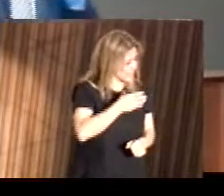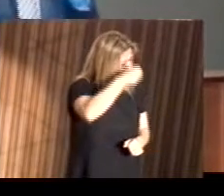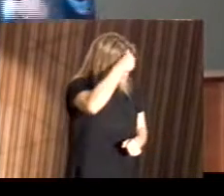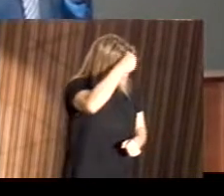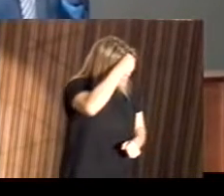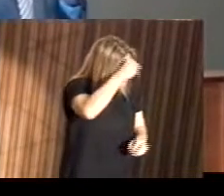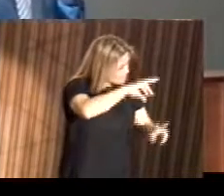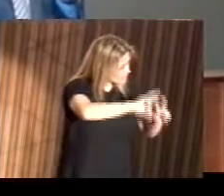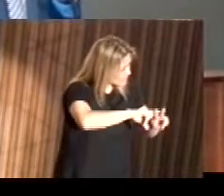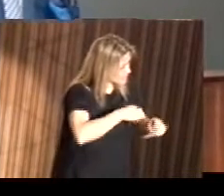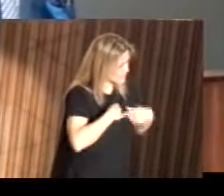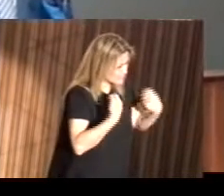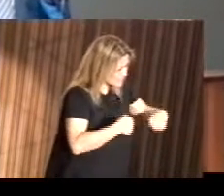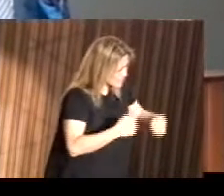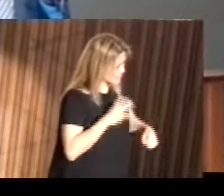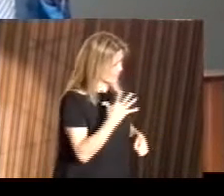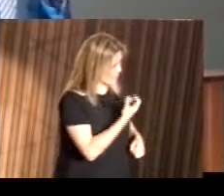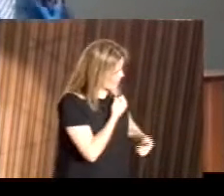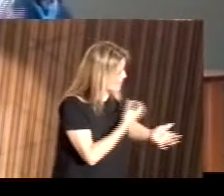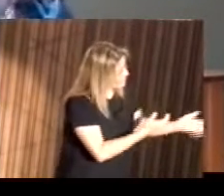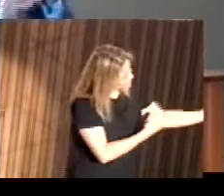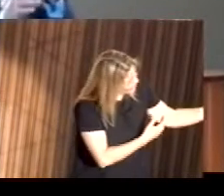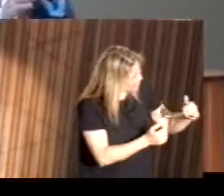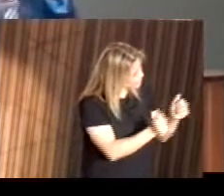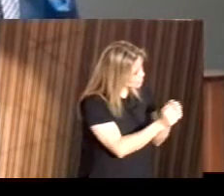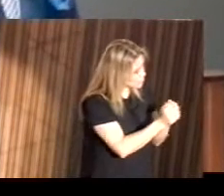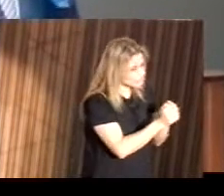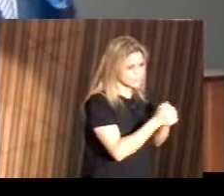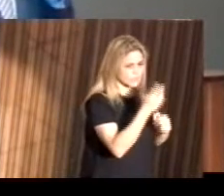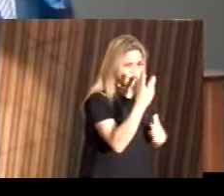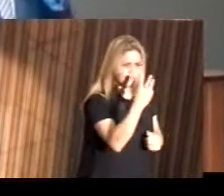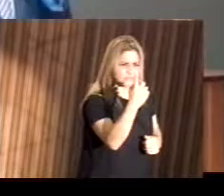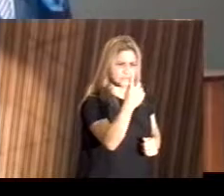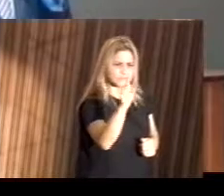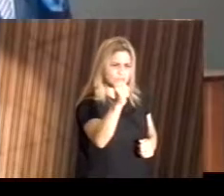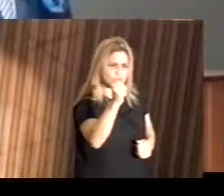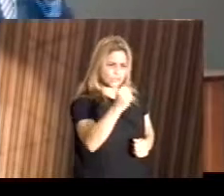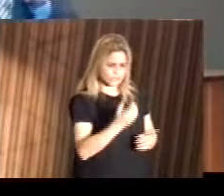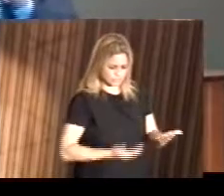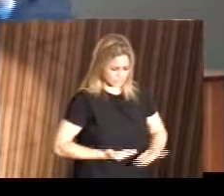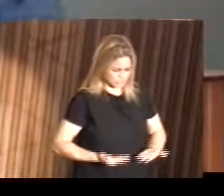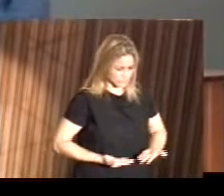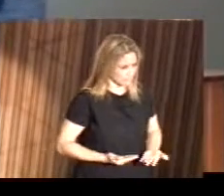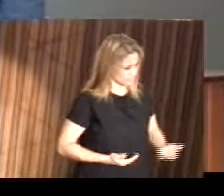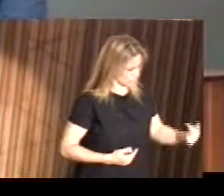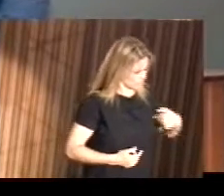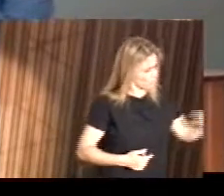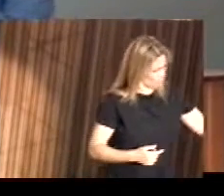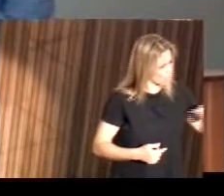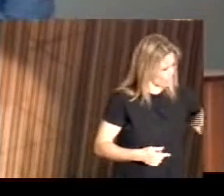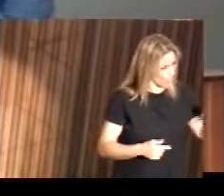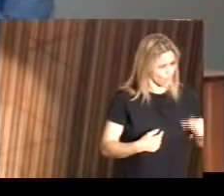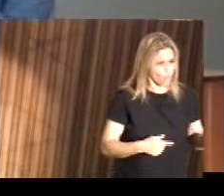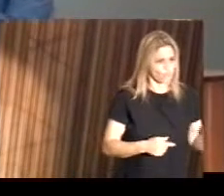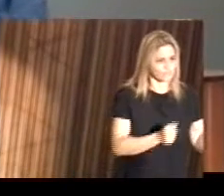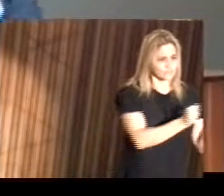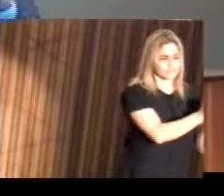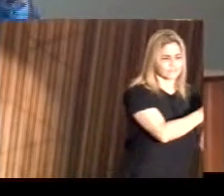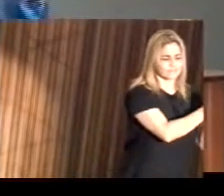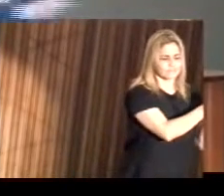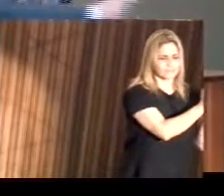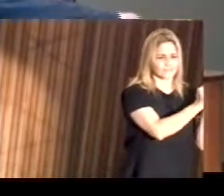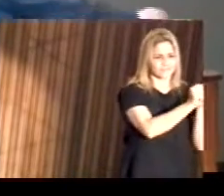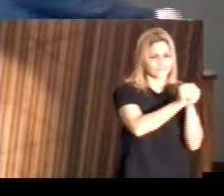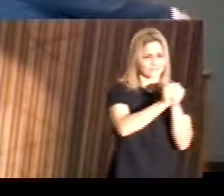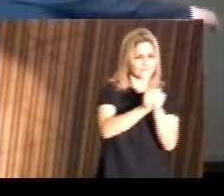lá para salvá-lo, vocês vêm comigo? E os 318 empregados dele dizem assim: estou aqui, estou junto. E aí tem